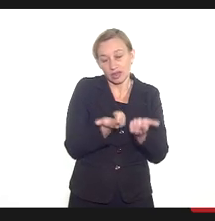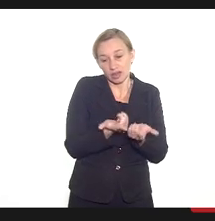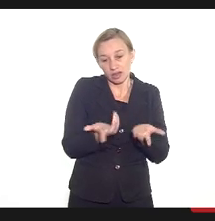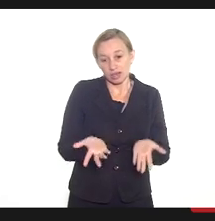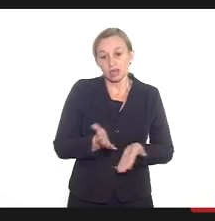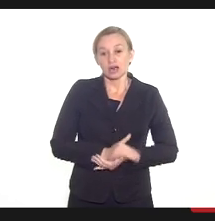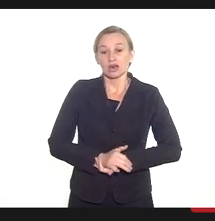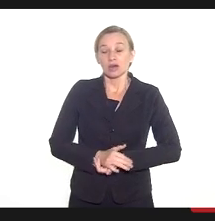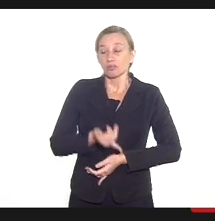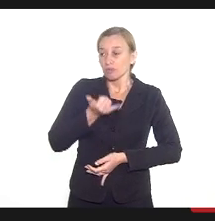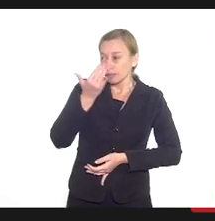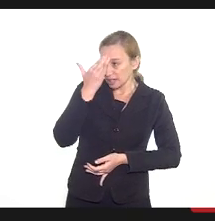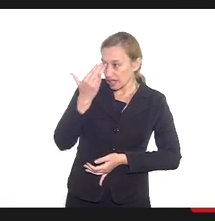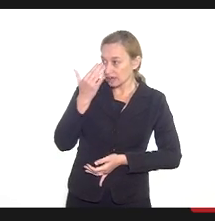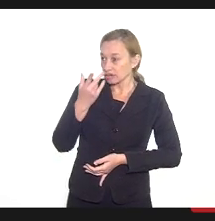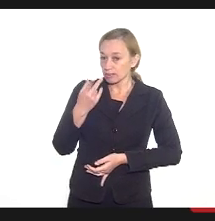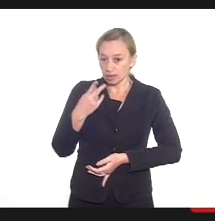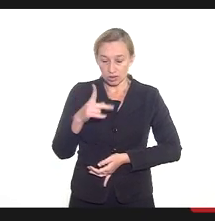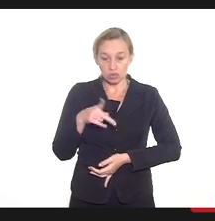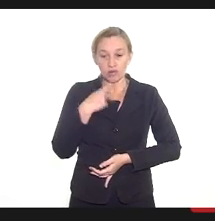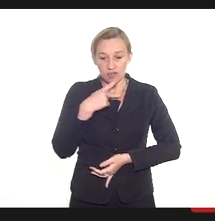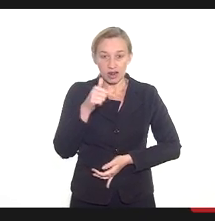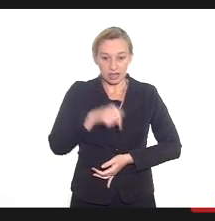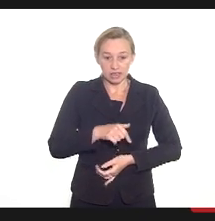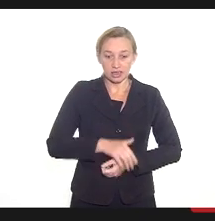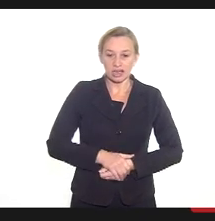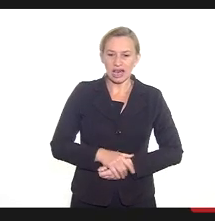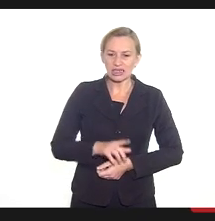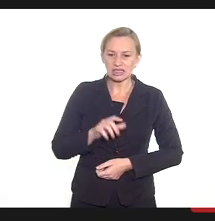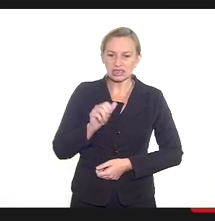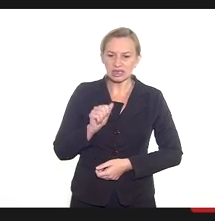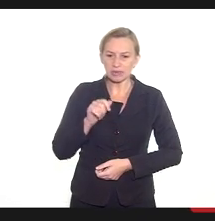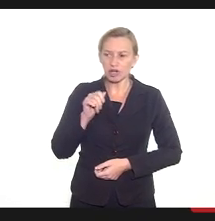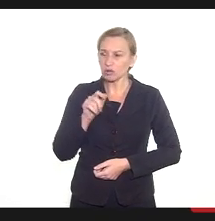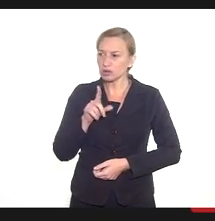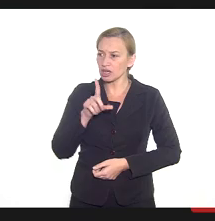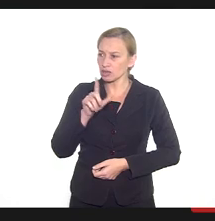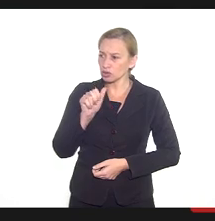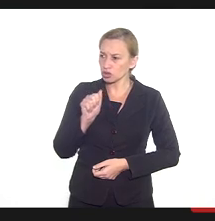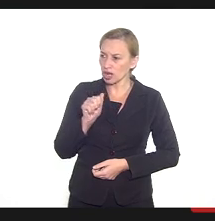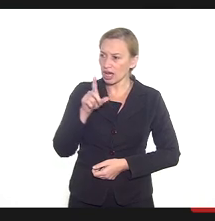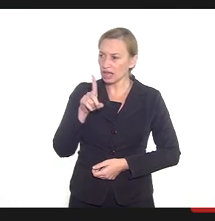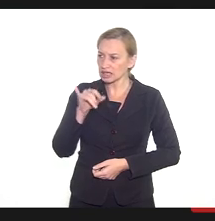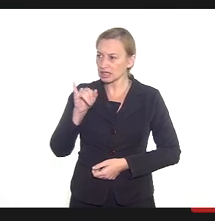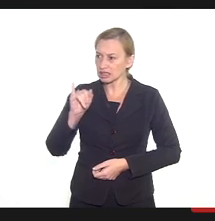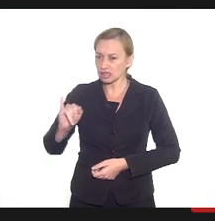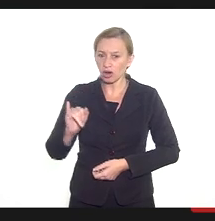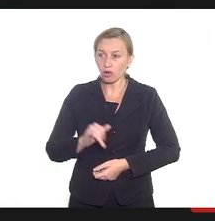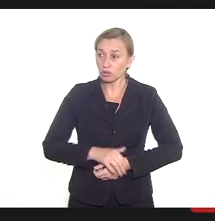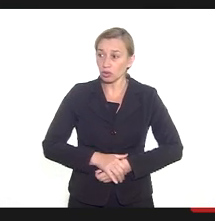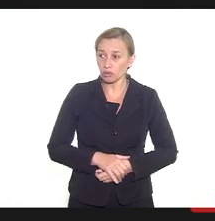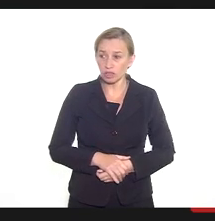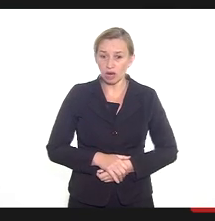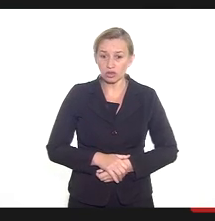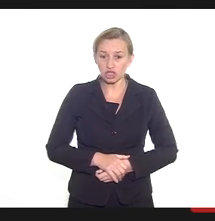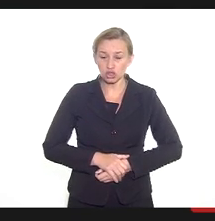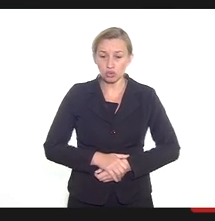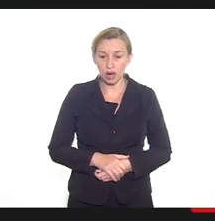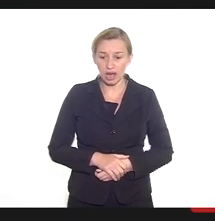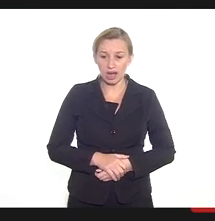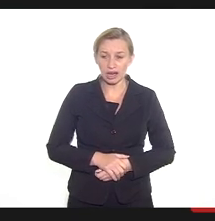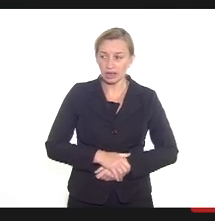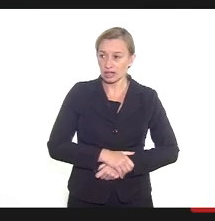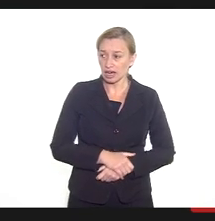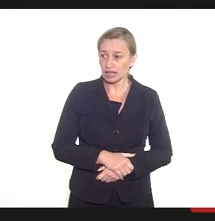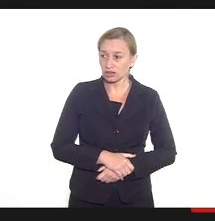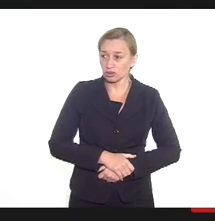pelas suas considerações aqui, Adoni. Falar que a Sandra teve problemas, né? Estava com